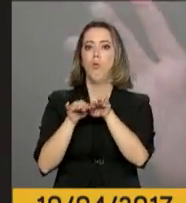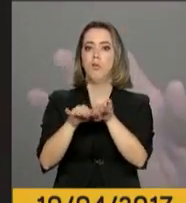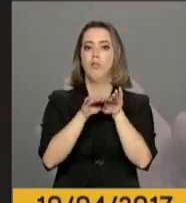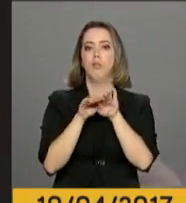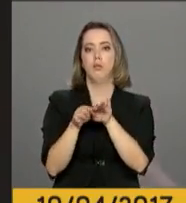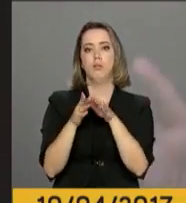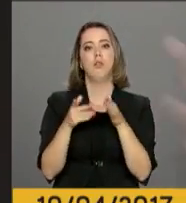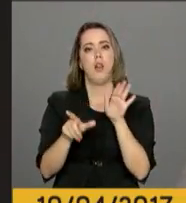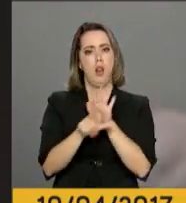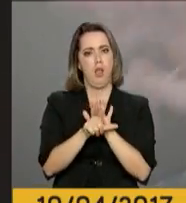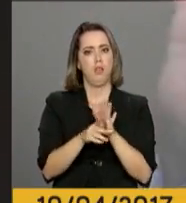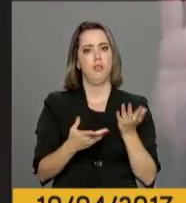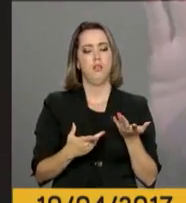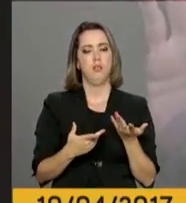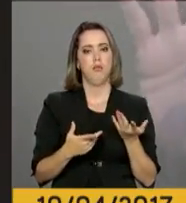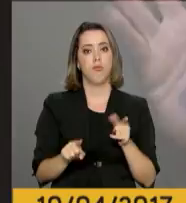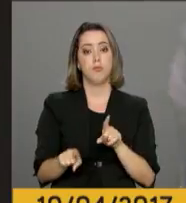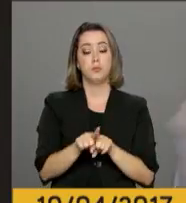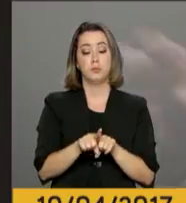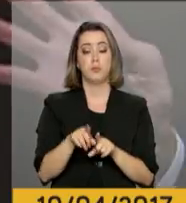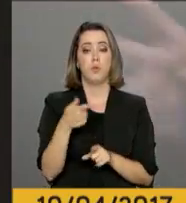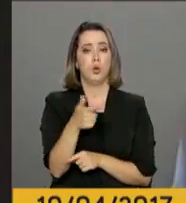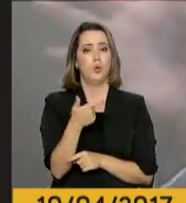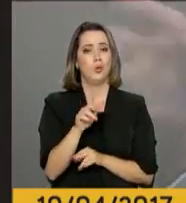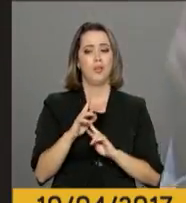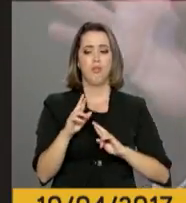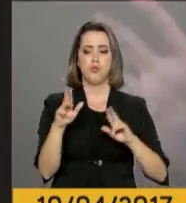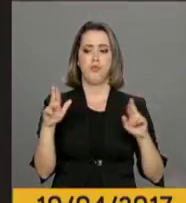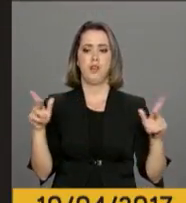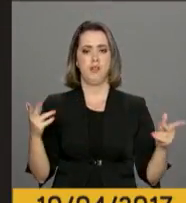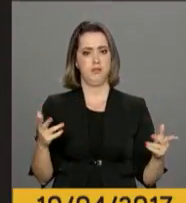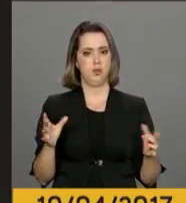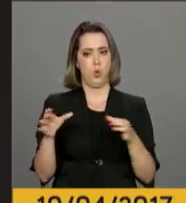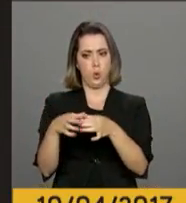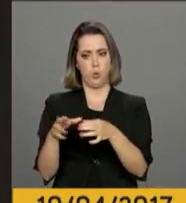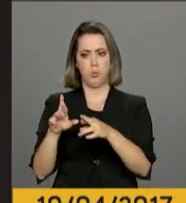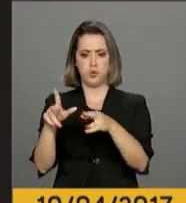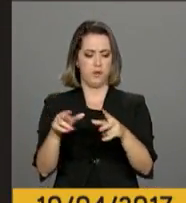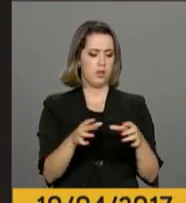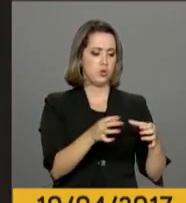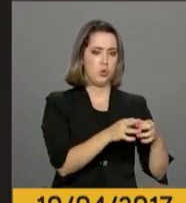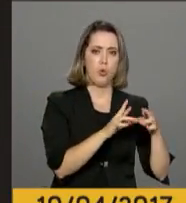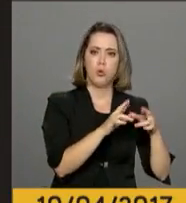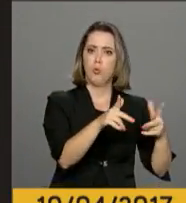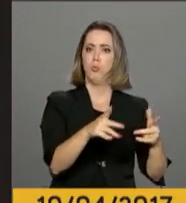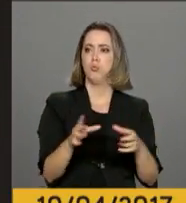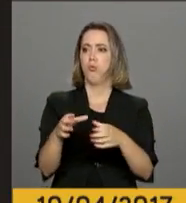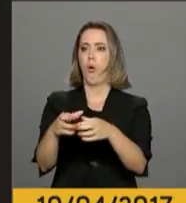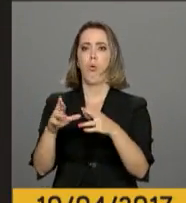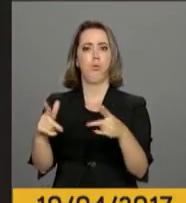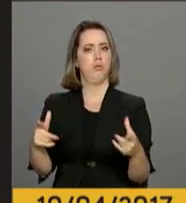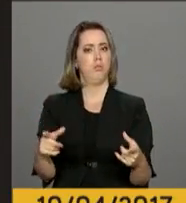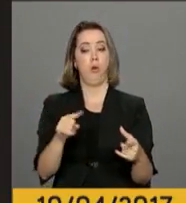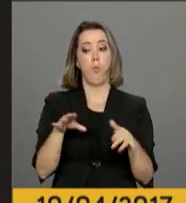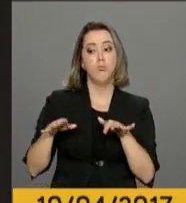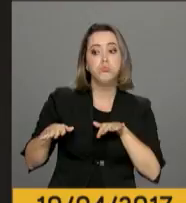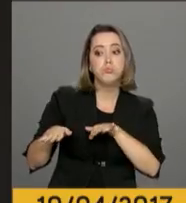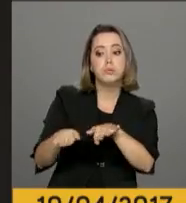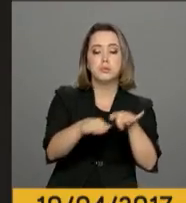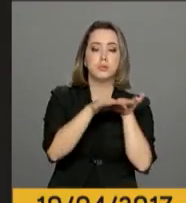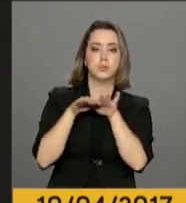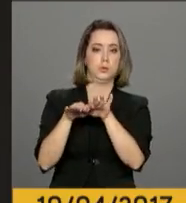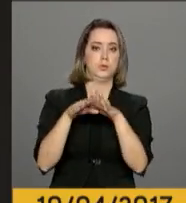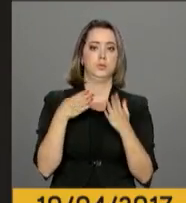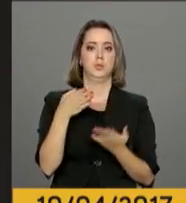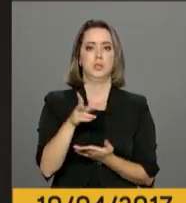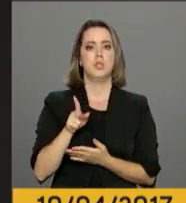para efeito de aposentadoria. Não haverá mais diferenciação entre as várias categorias. Sempre